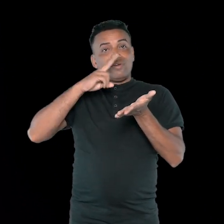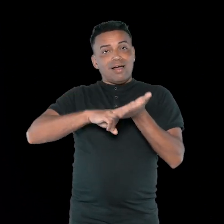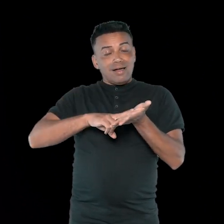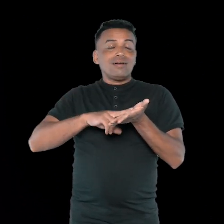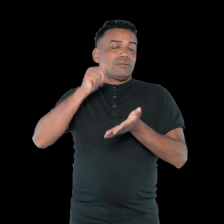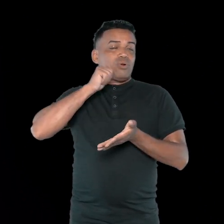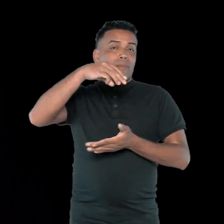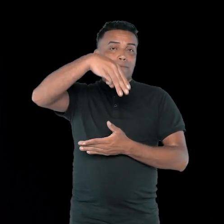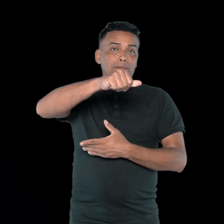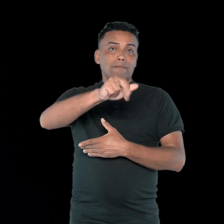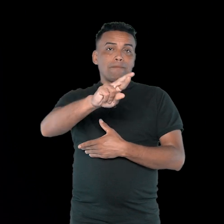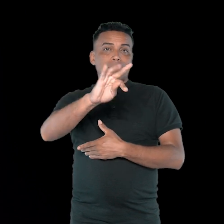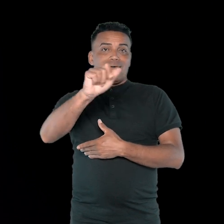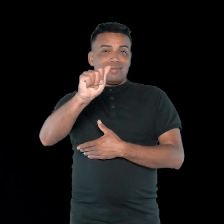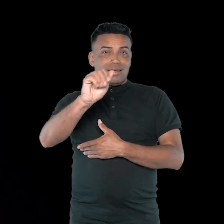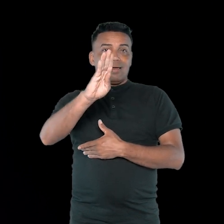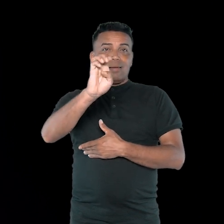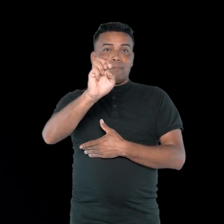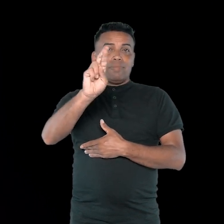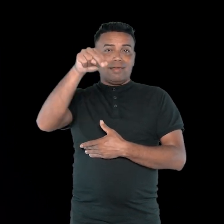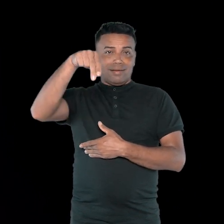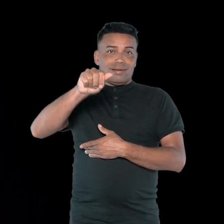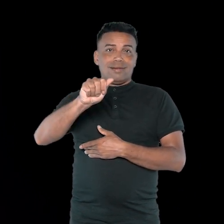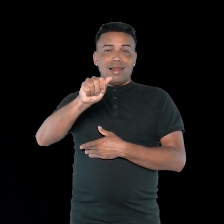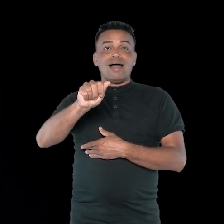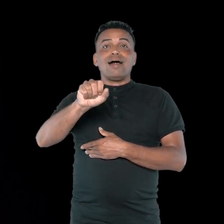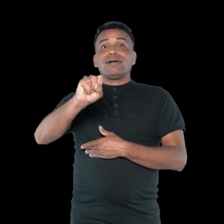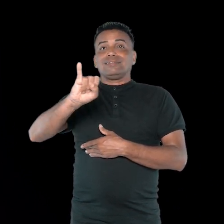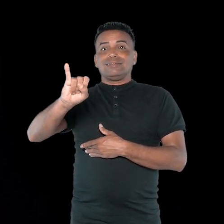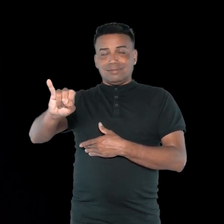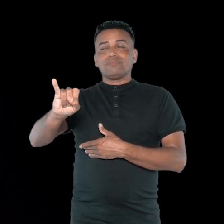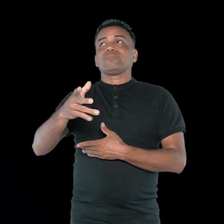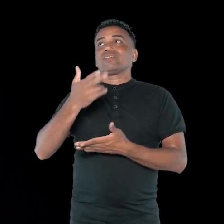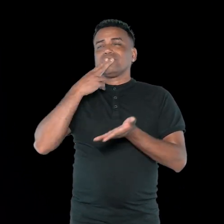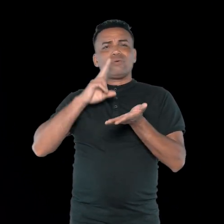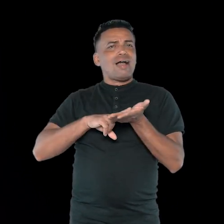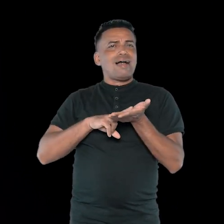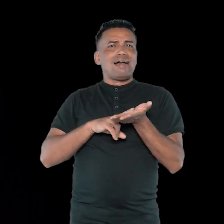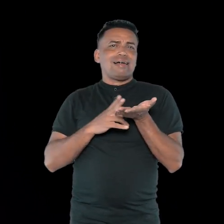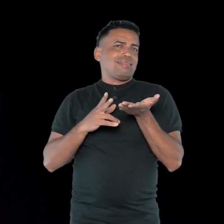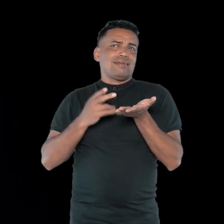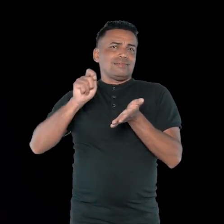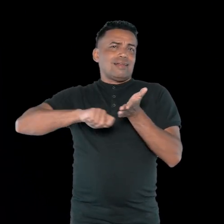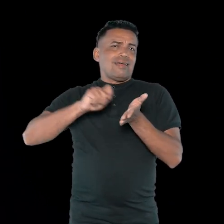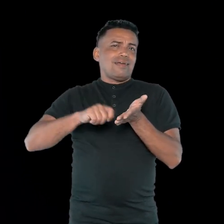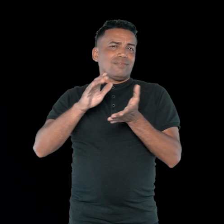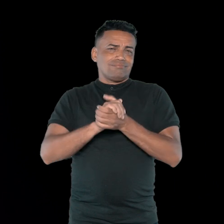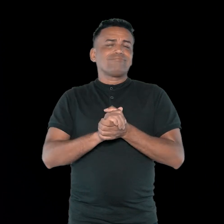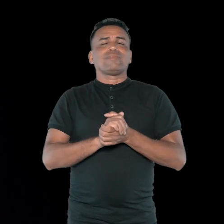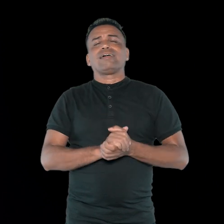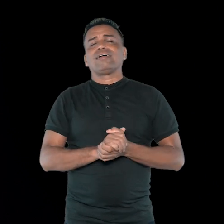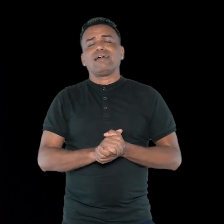Marta Bernays, que é a esposa dele, quando eles eram noivos, e as cartas são até um pouco jocosas, assim, porque ele chega a